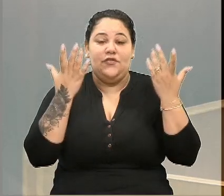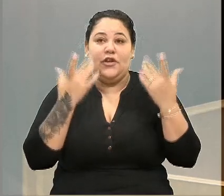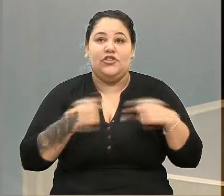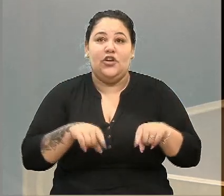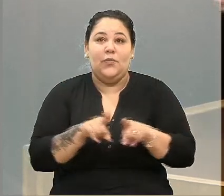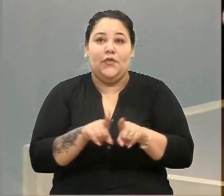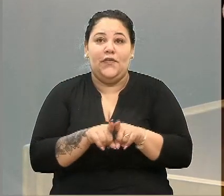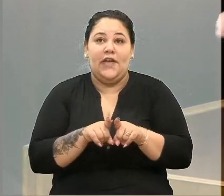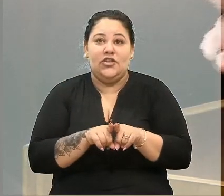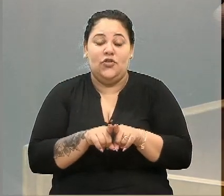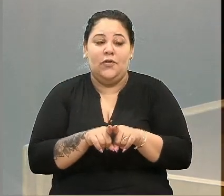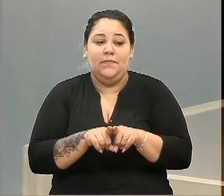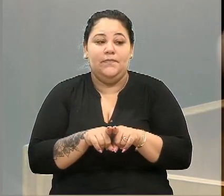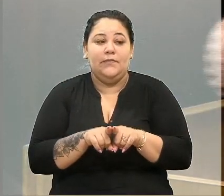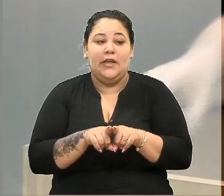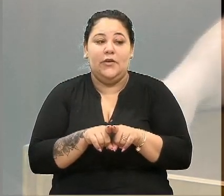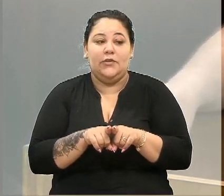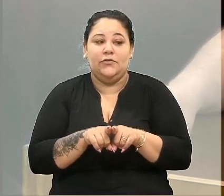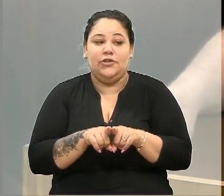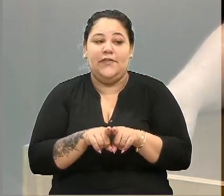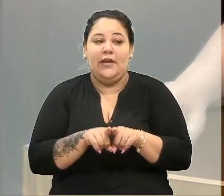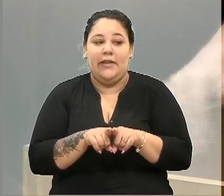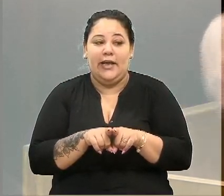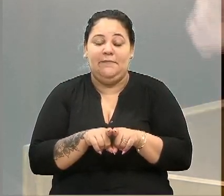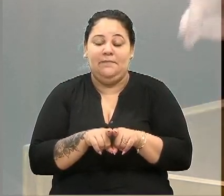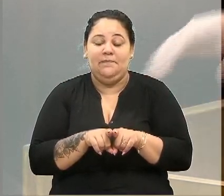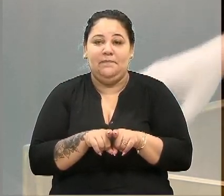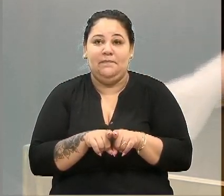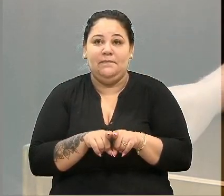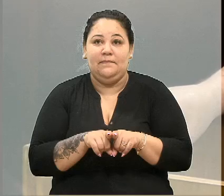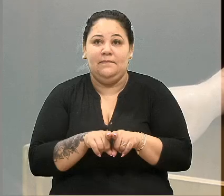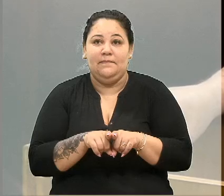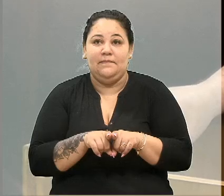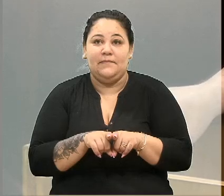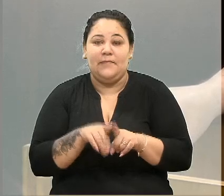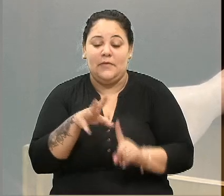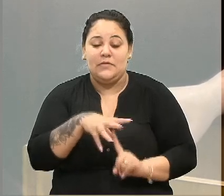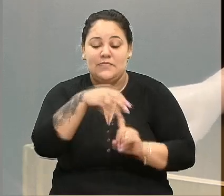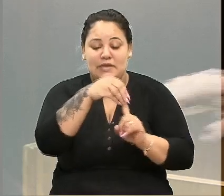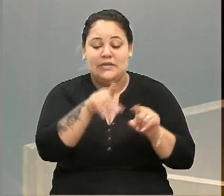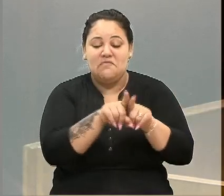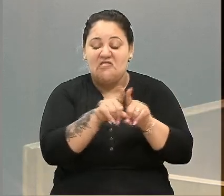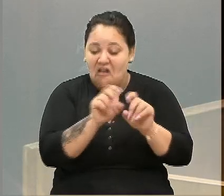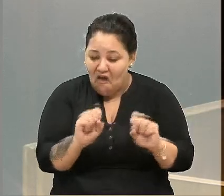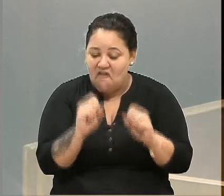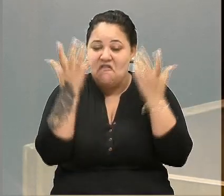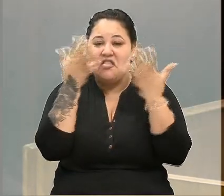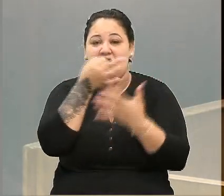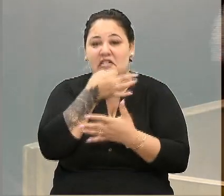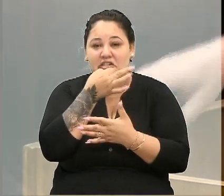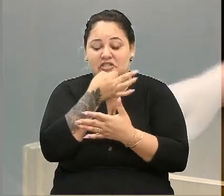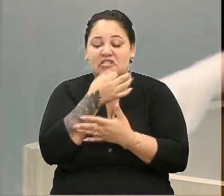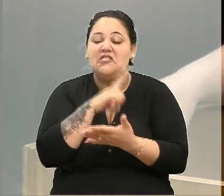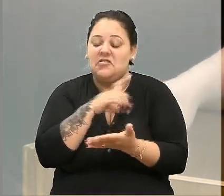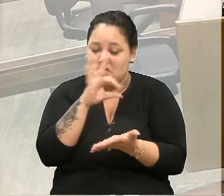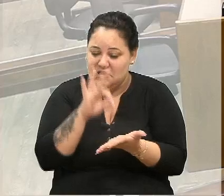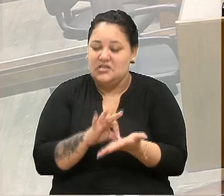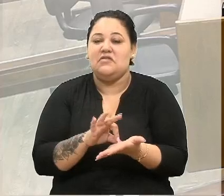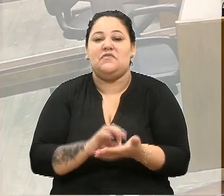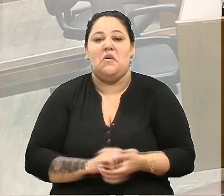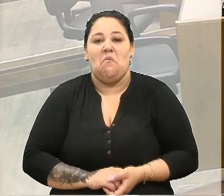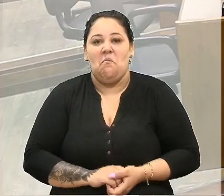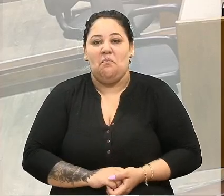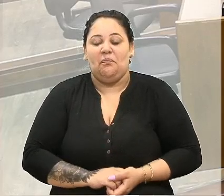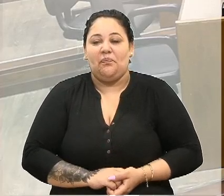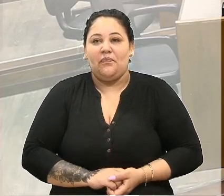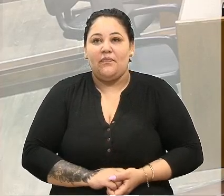traz pessoas de outros países, a meia maratona de Caxias cada vez mais consolida como um dos grandes eventos de Caxias. Vereador Lucas, depois vereadora Marisol.